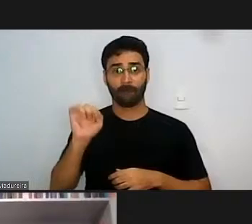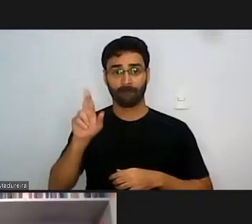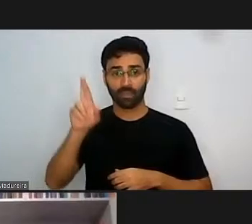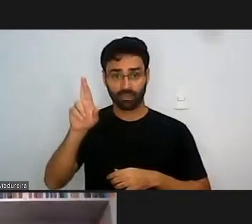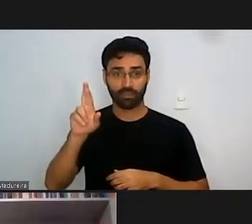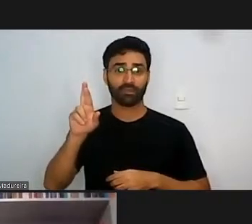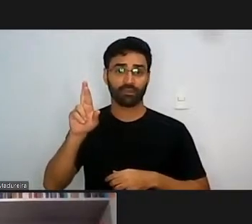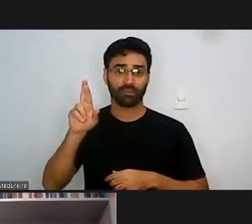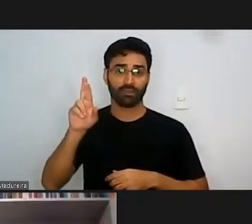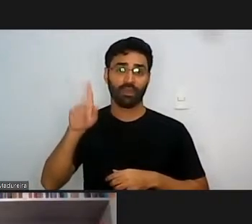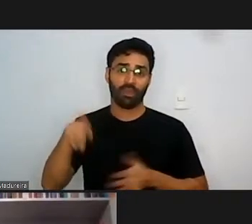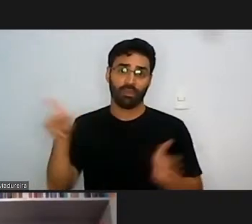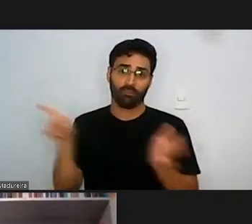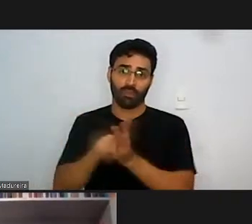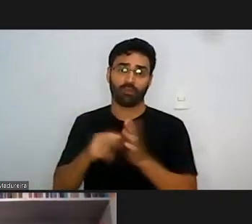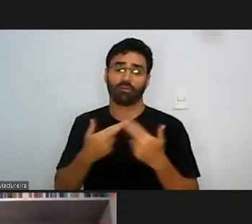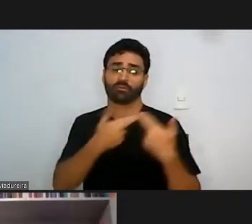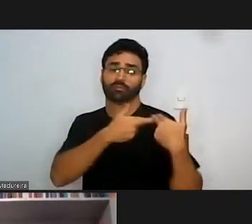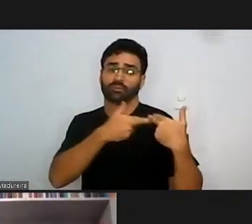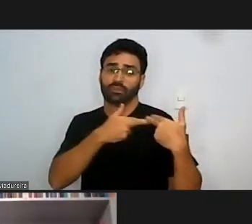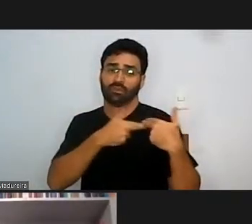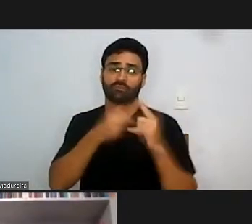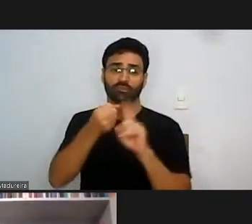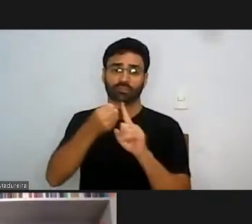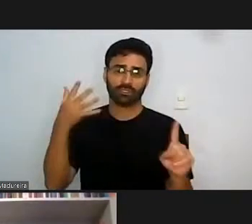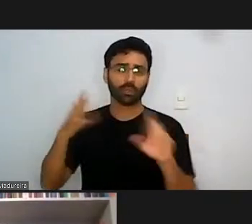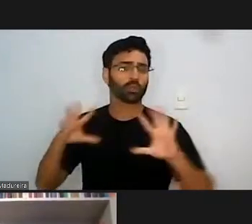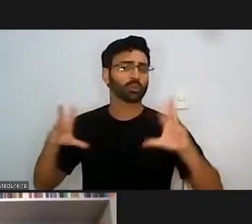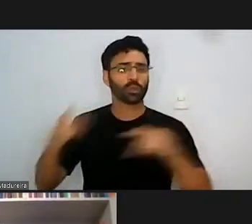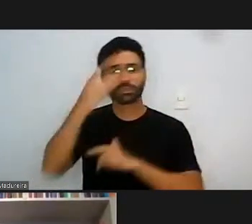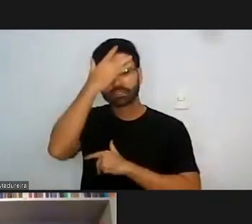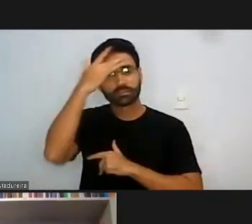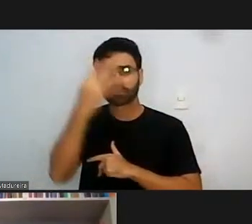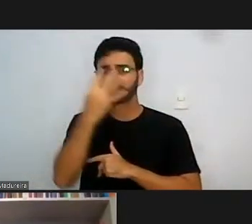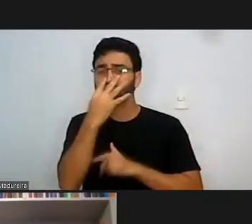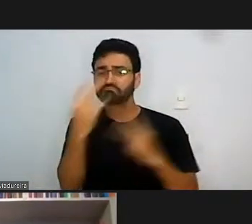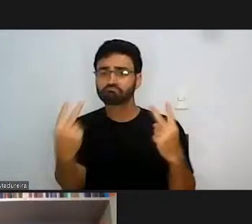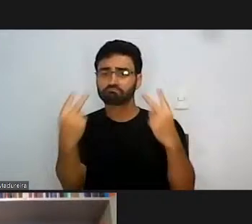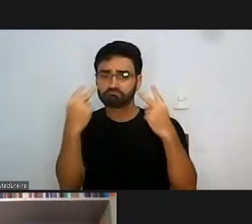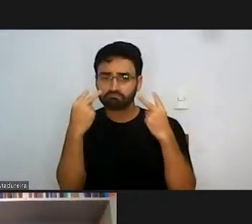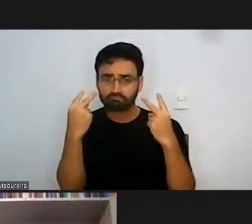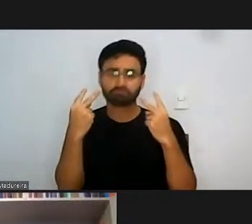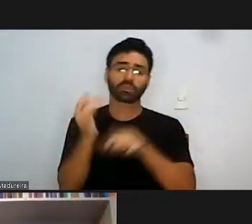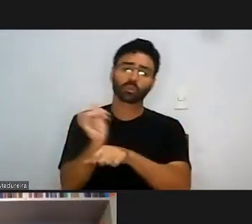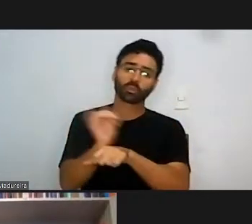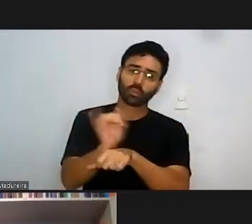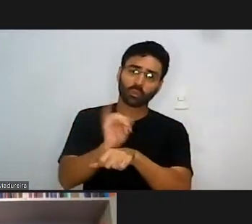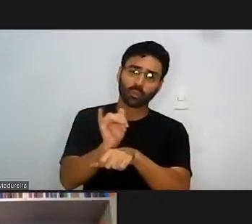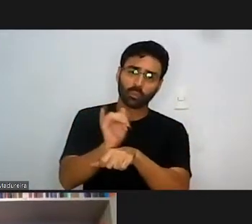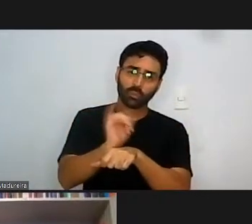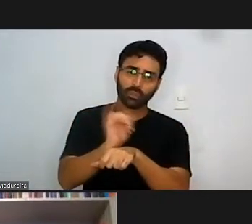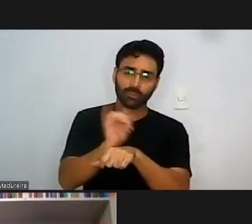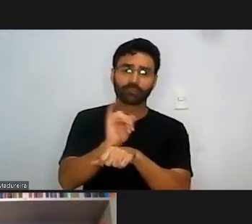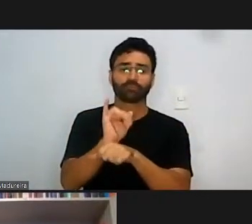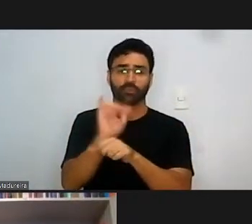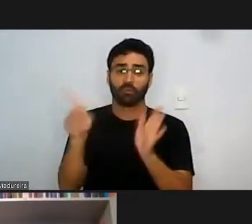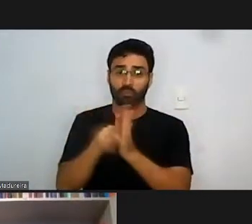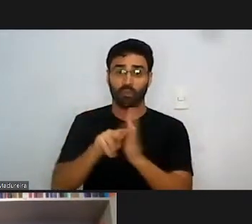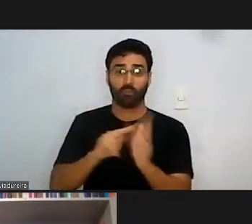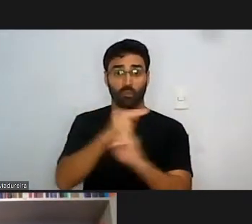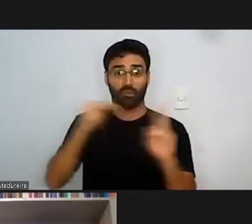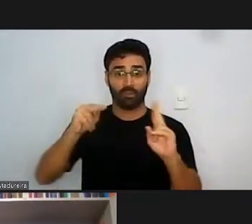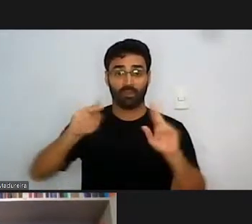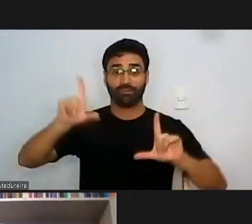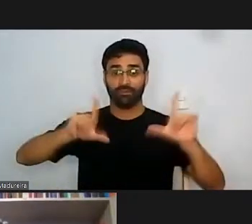extensão. Todos os presentes, todos que estão nos assistindo aí pelo YouTube da UNBTV, também